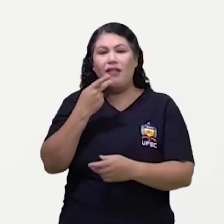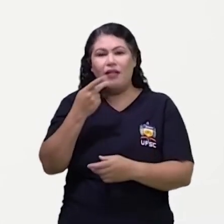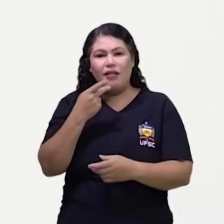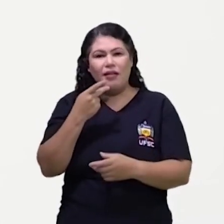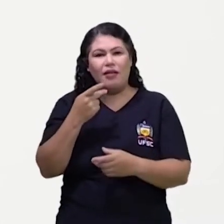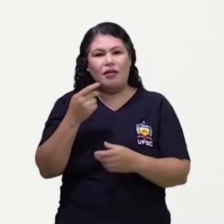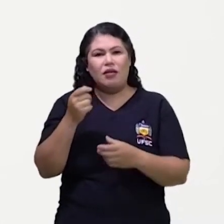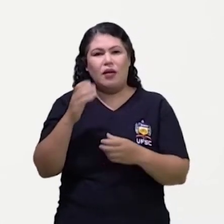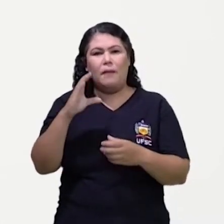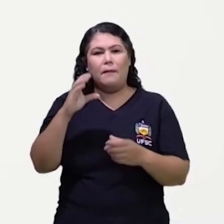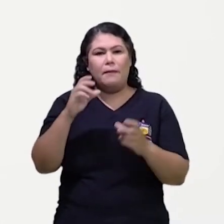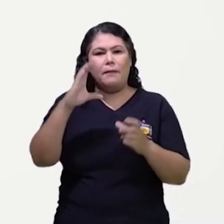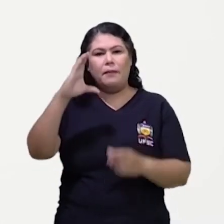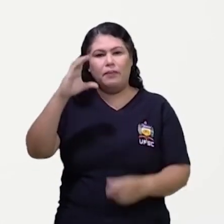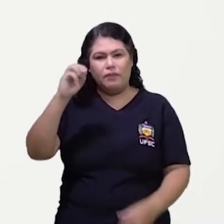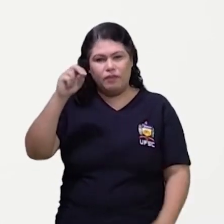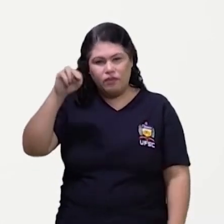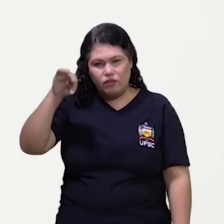e observe.